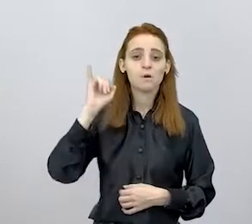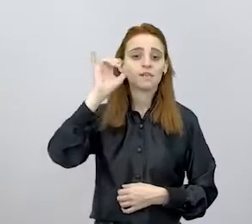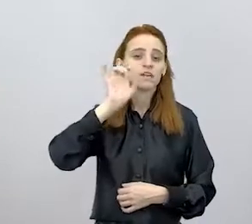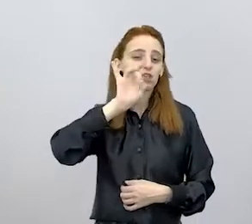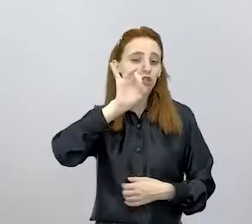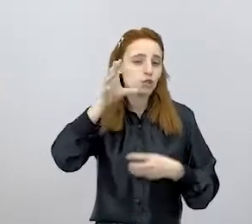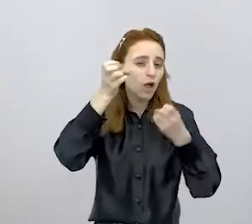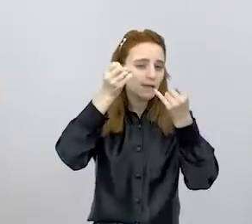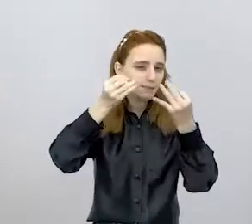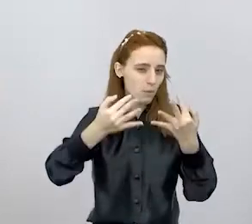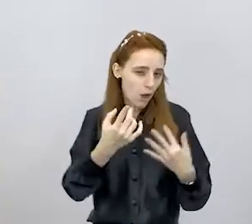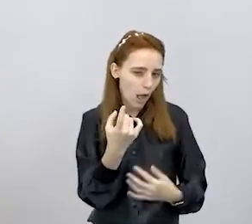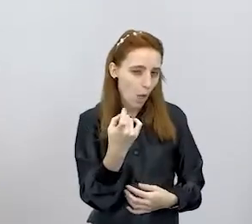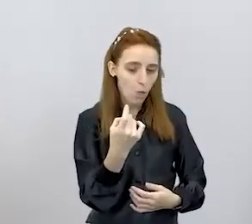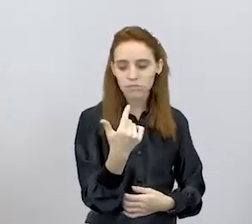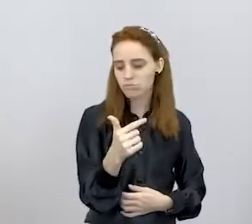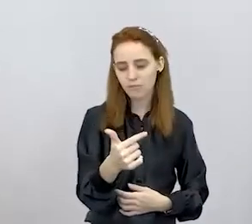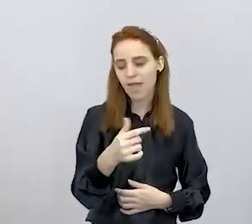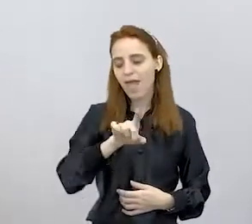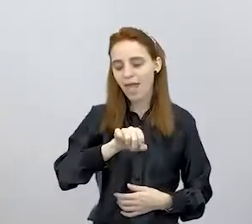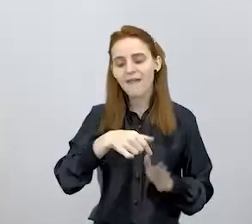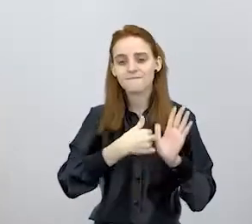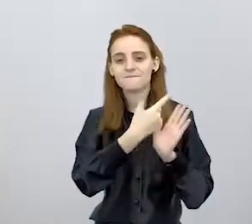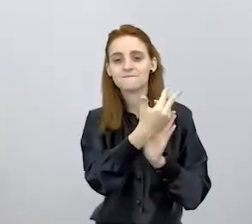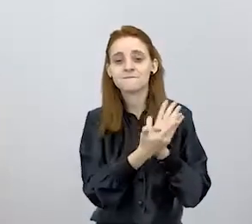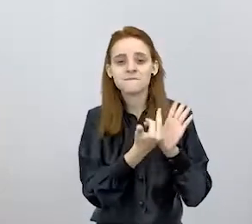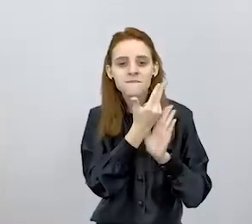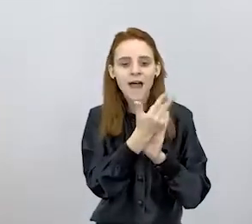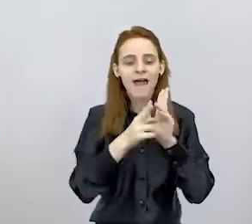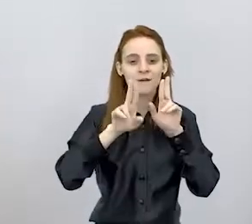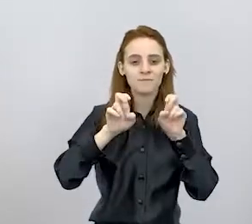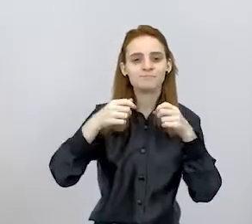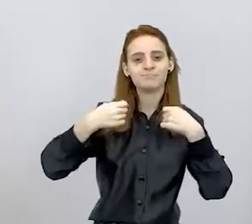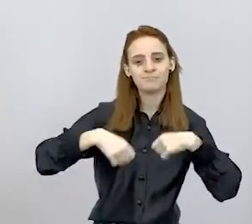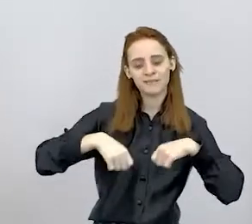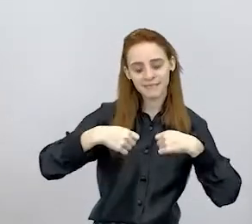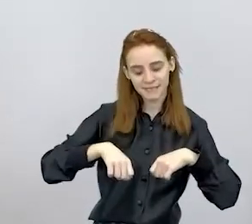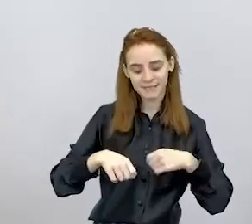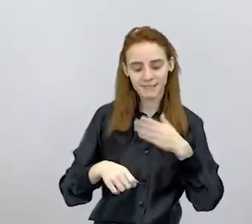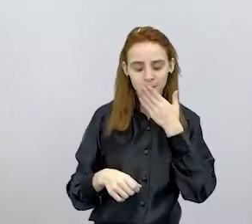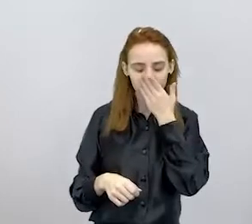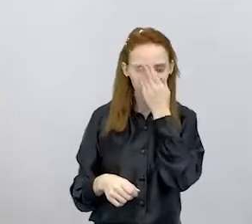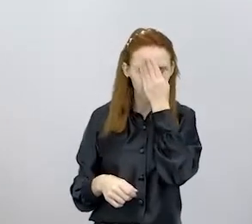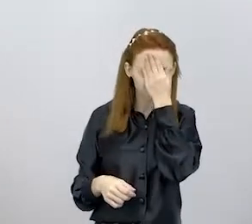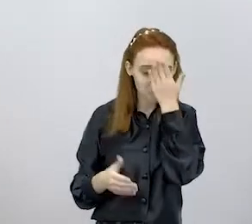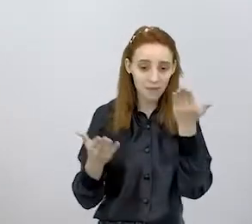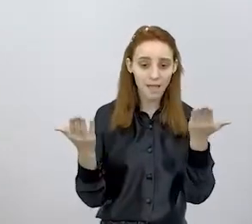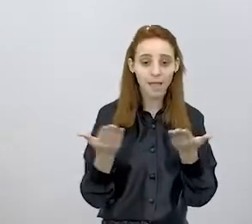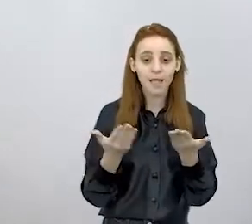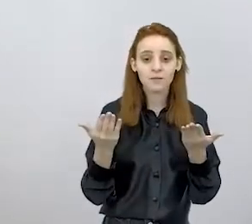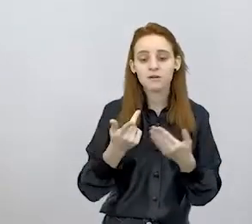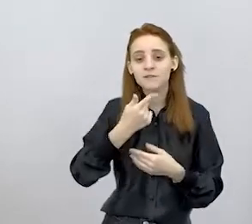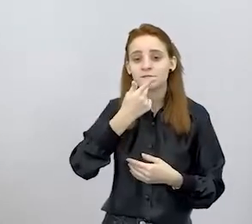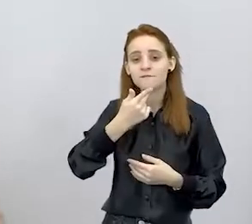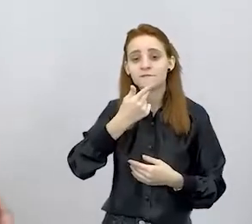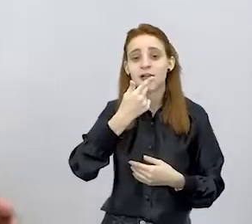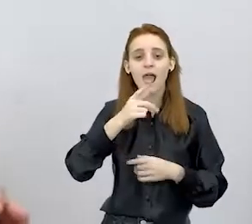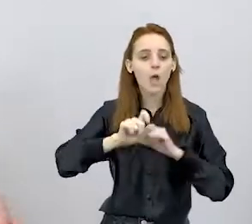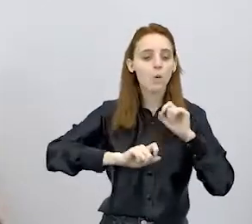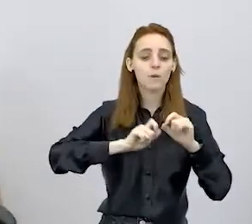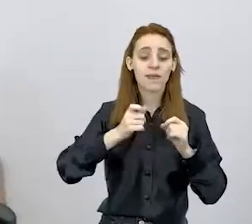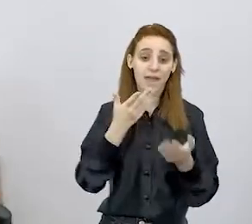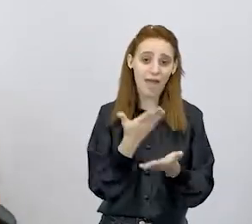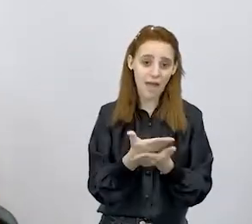discurso, ter vários discursos. Eu falava muito sobre discurso hegemônico, partimos da Semana de Arte Moderna para falar sobre isso. E agora a nossa